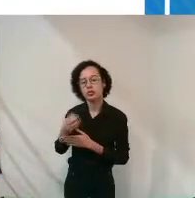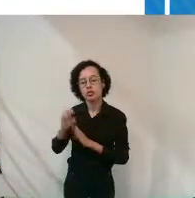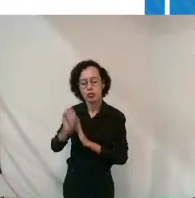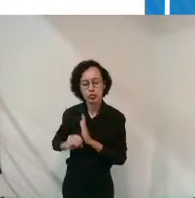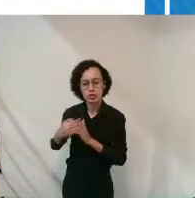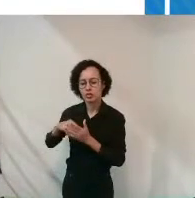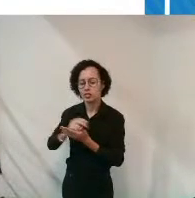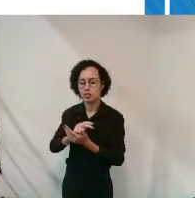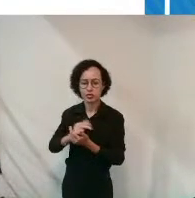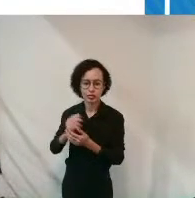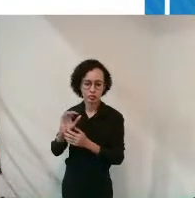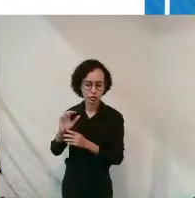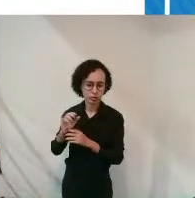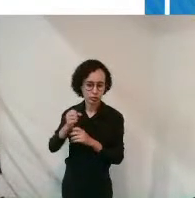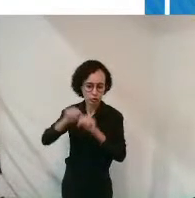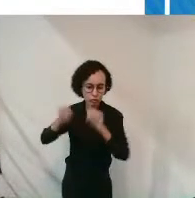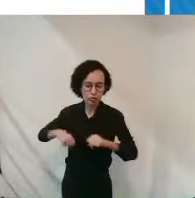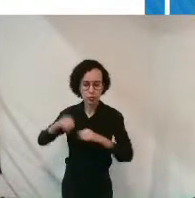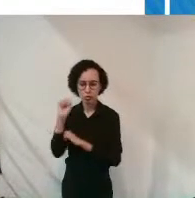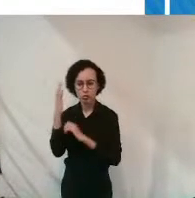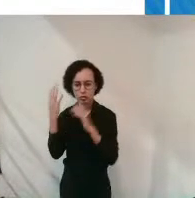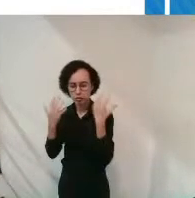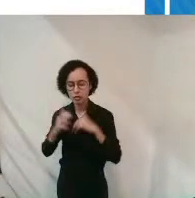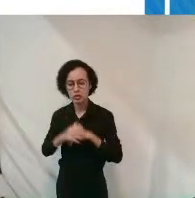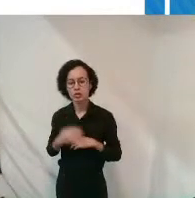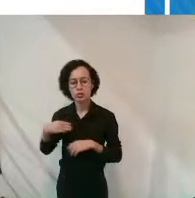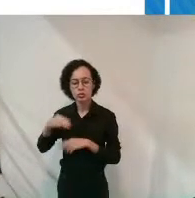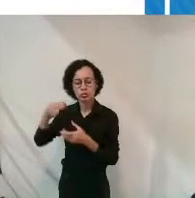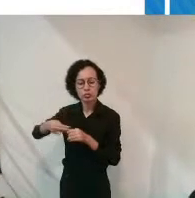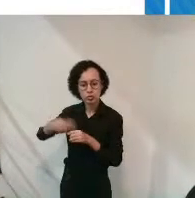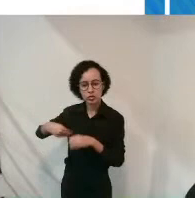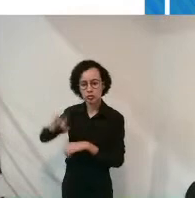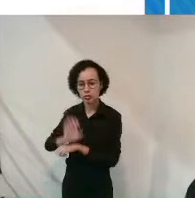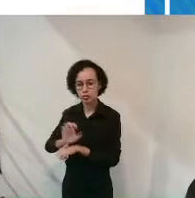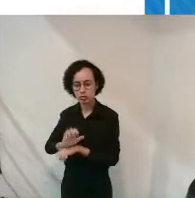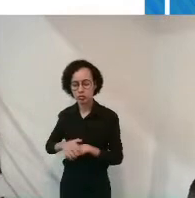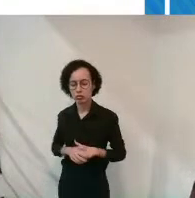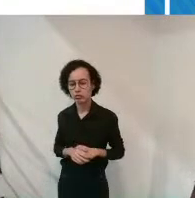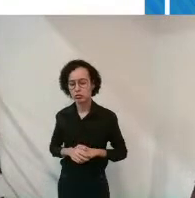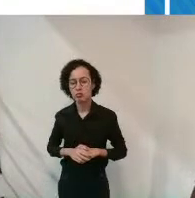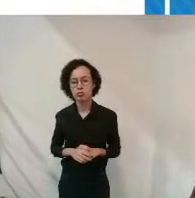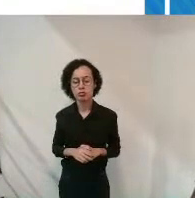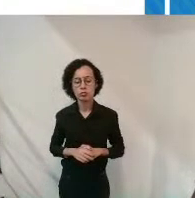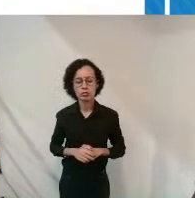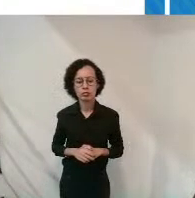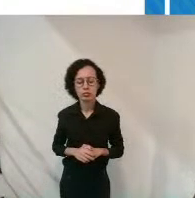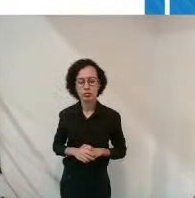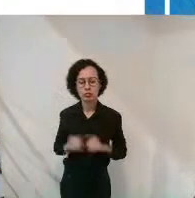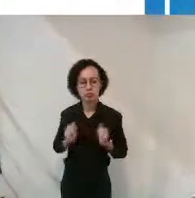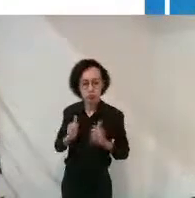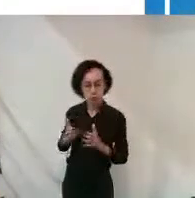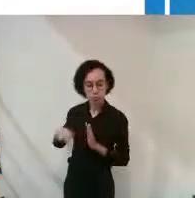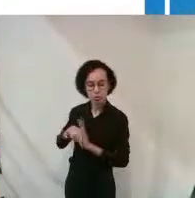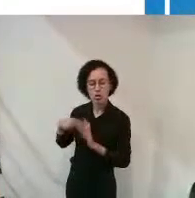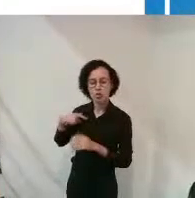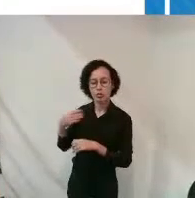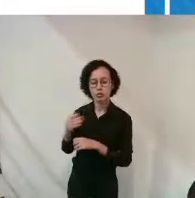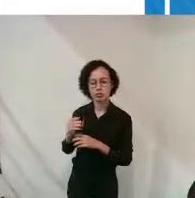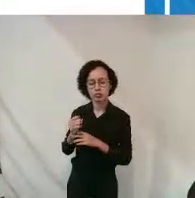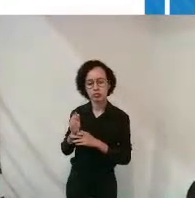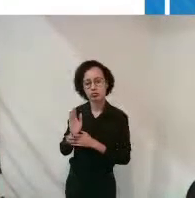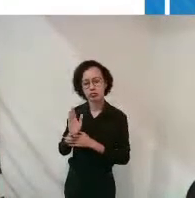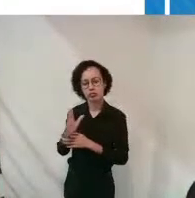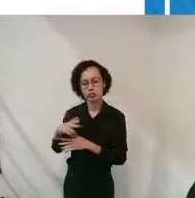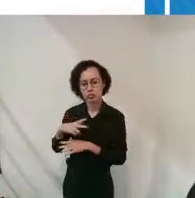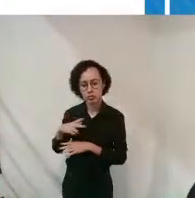de meio ambiente, seja do município, do Estado, com a iniciativa privada, realização de